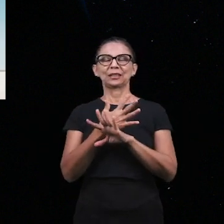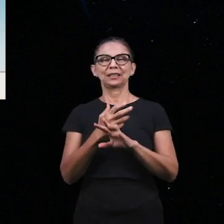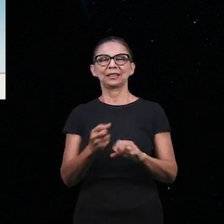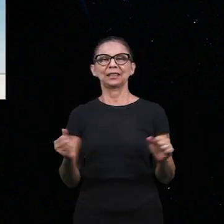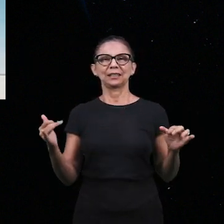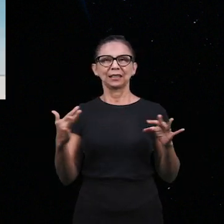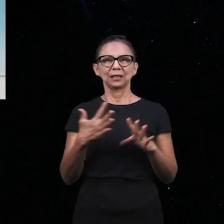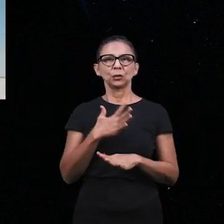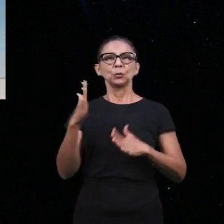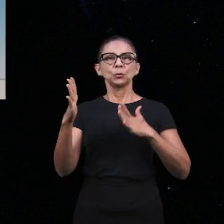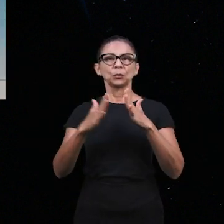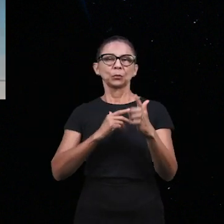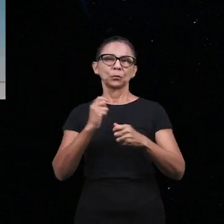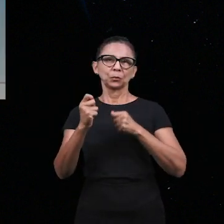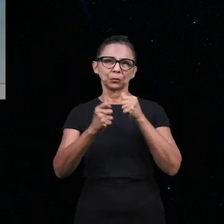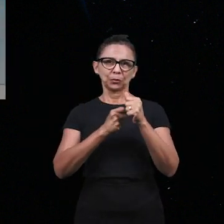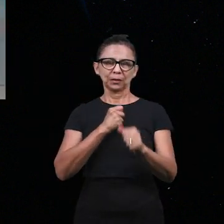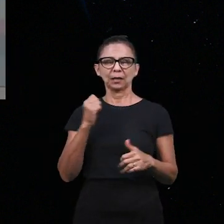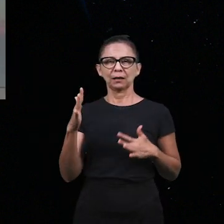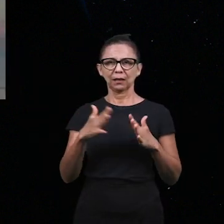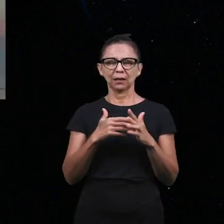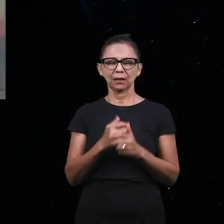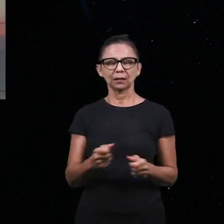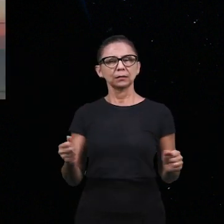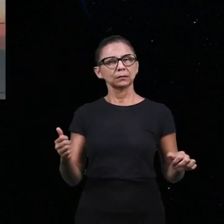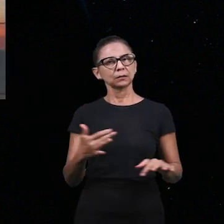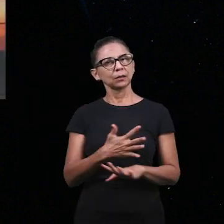Glória, glória, aleluia.